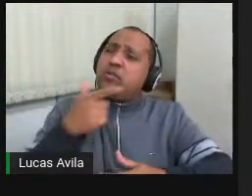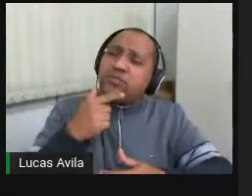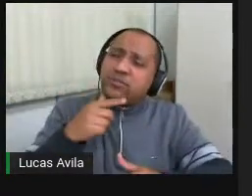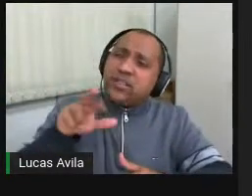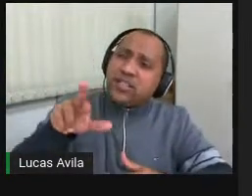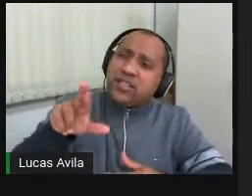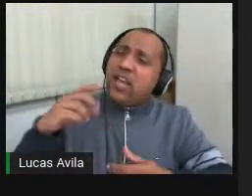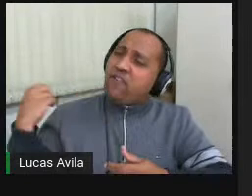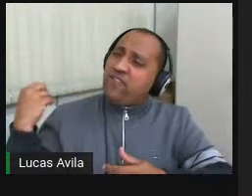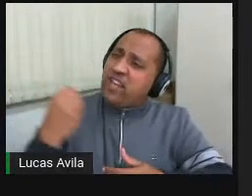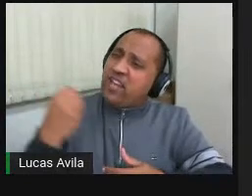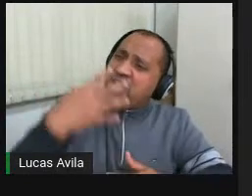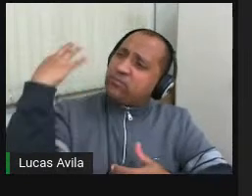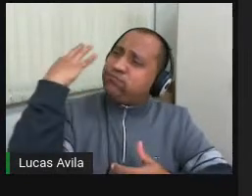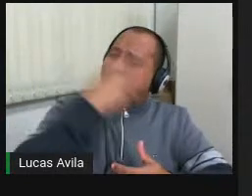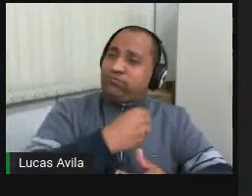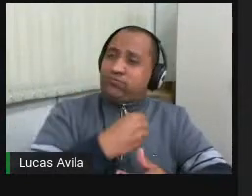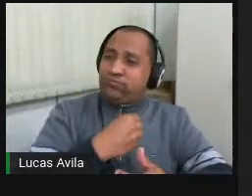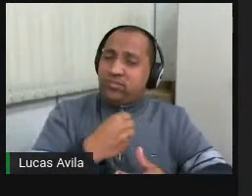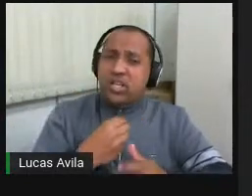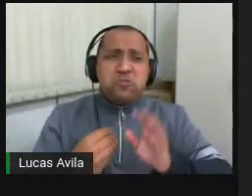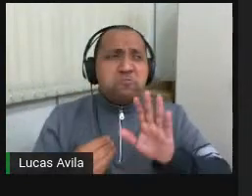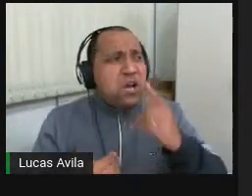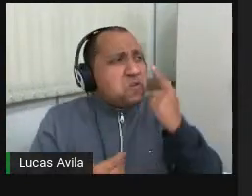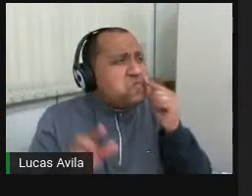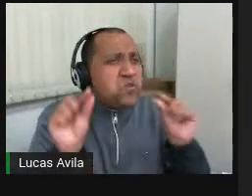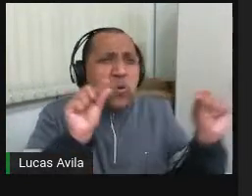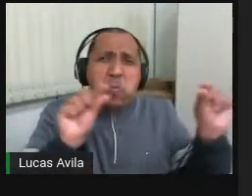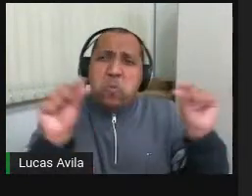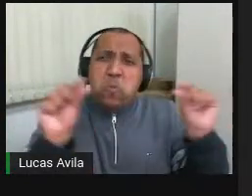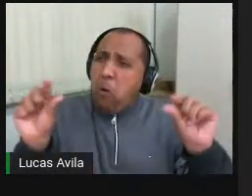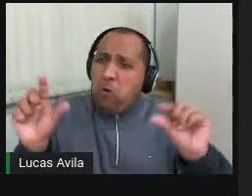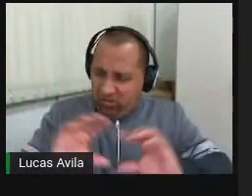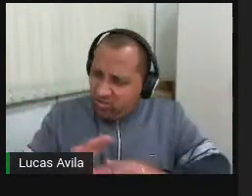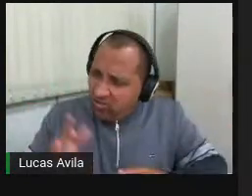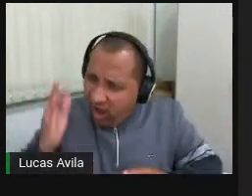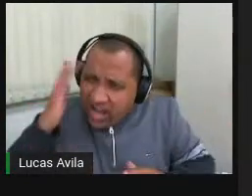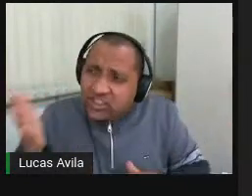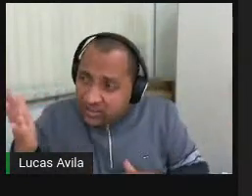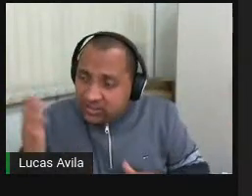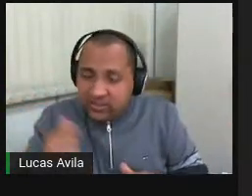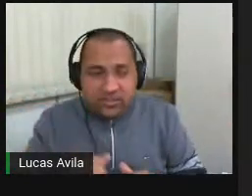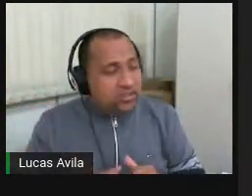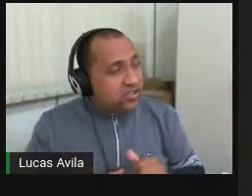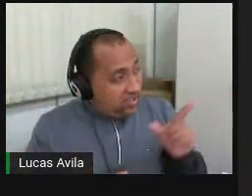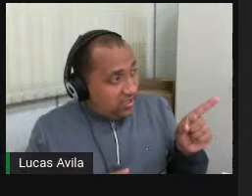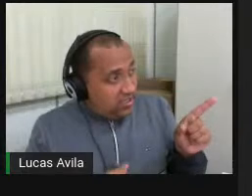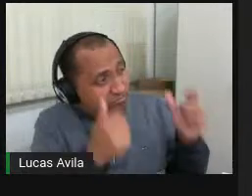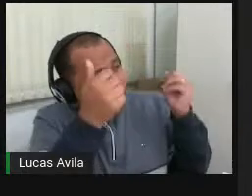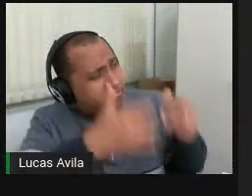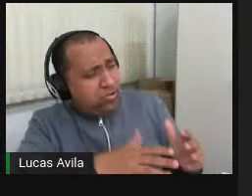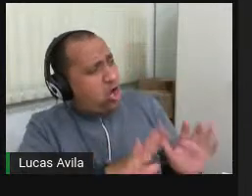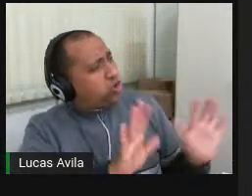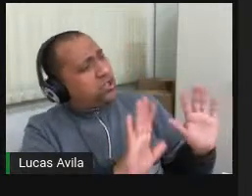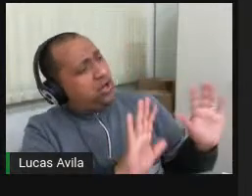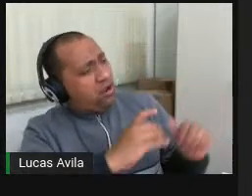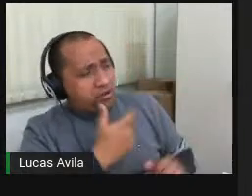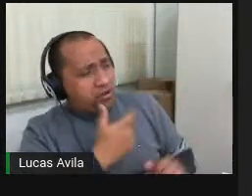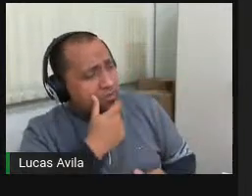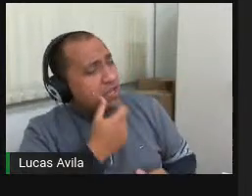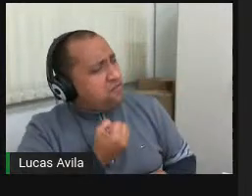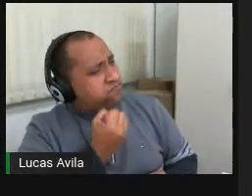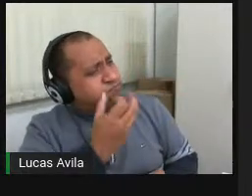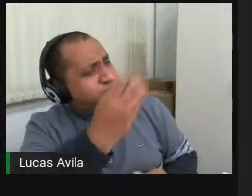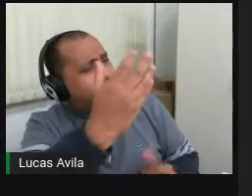viagem, mas vimos pouca coisa, não achas?" E Tertuliano diz: "Não, as viagens